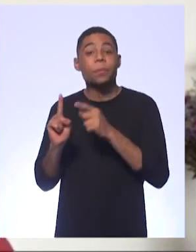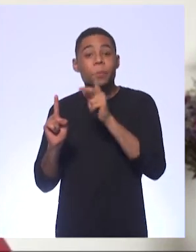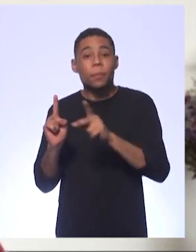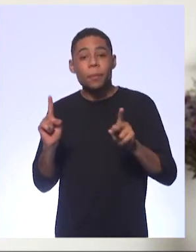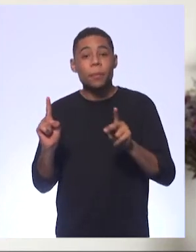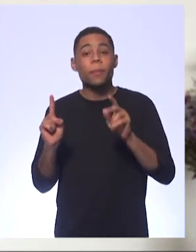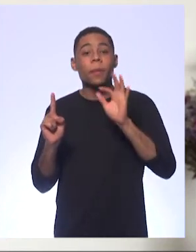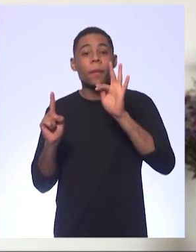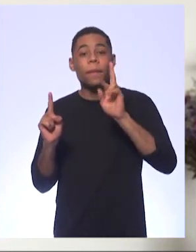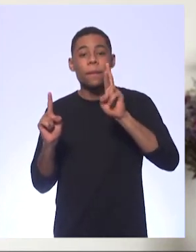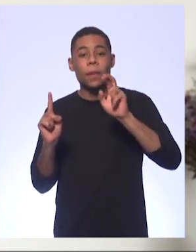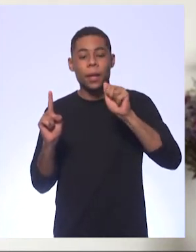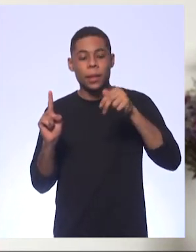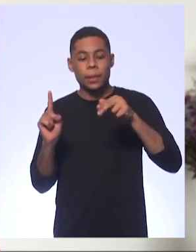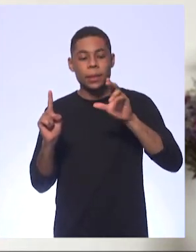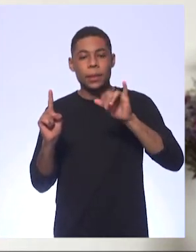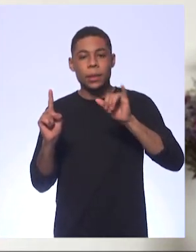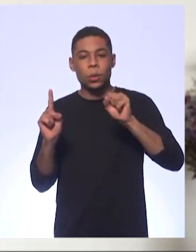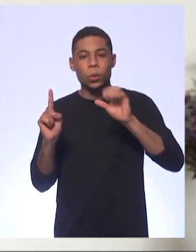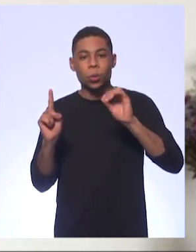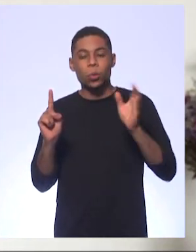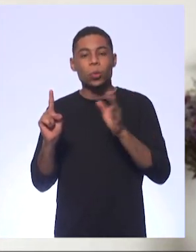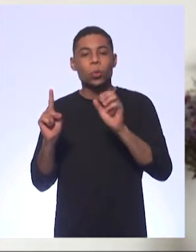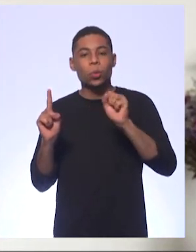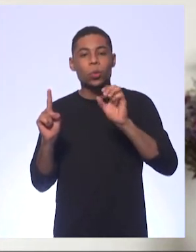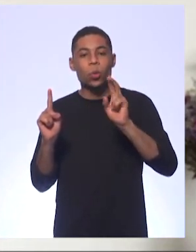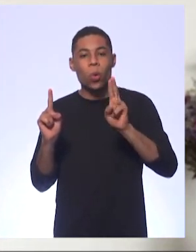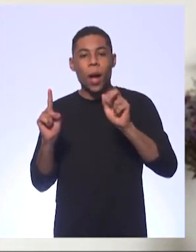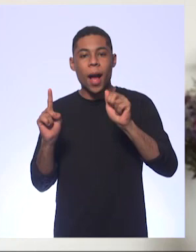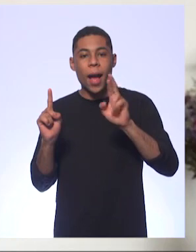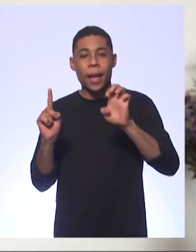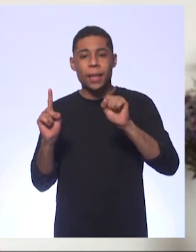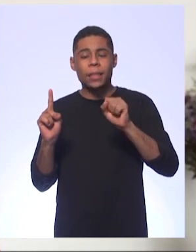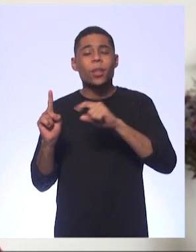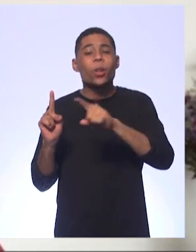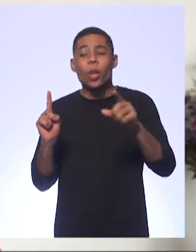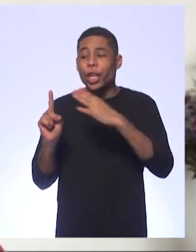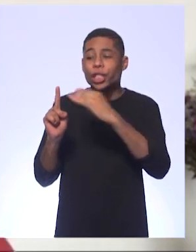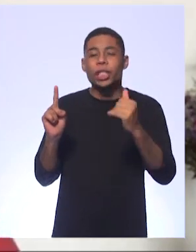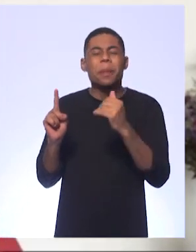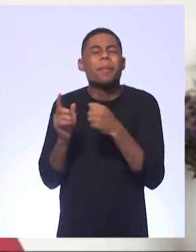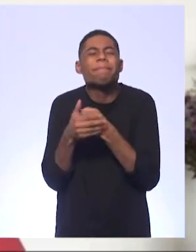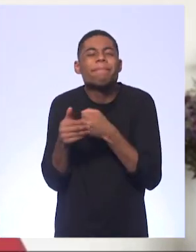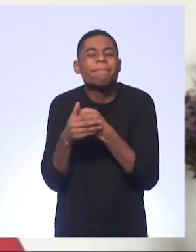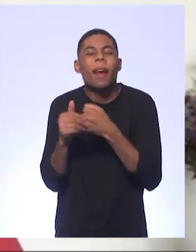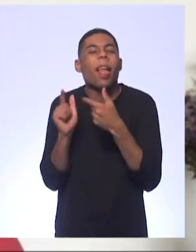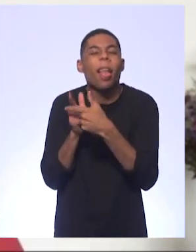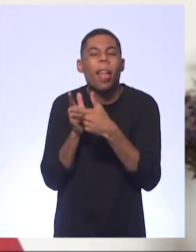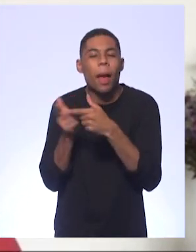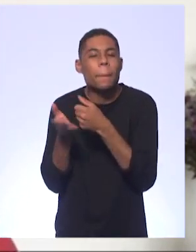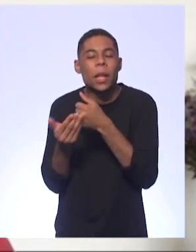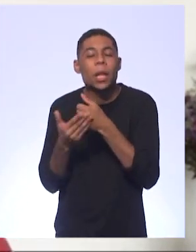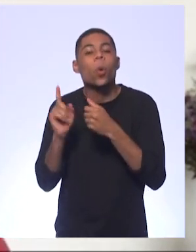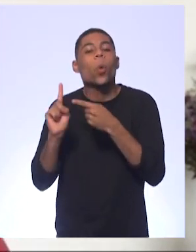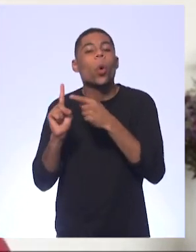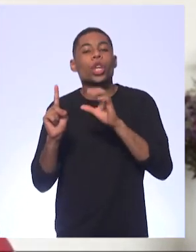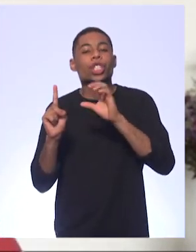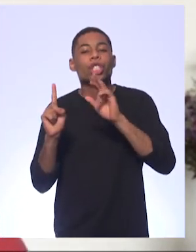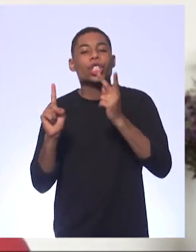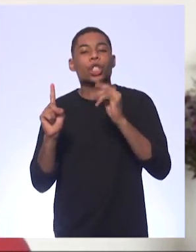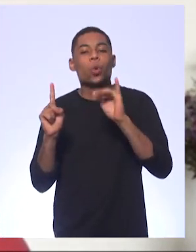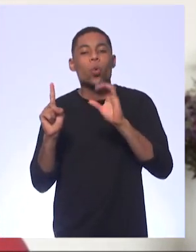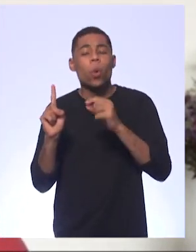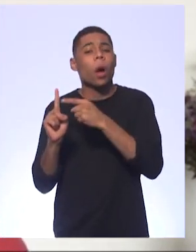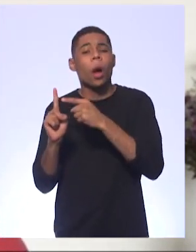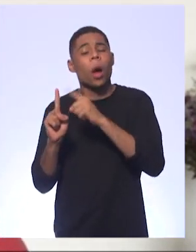professor Francisco Soares, que carinhosamente nós chamamos de Chico. O Chico é matemático,